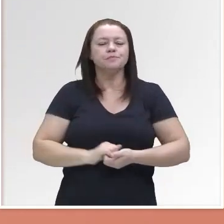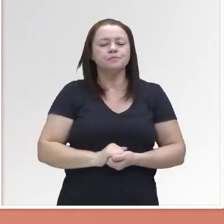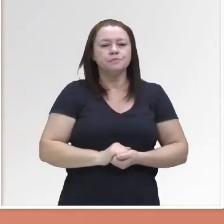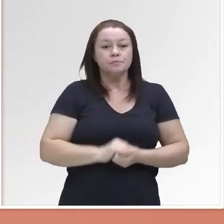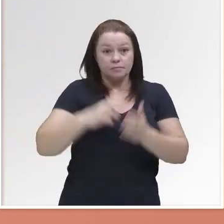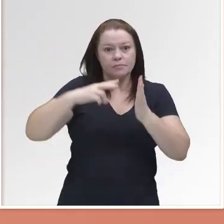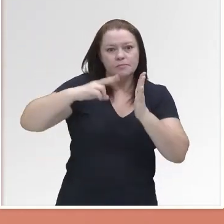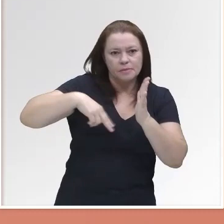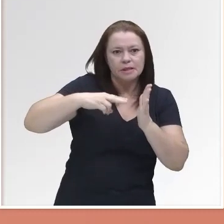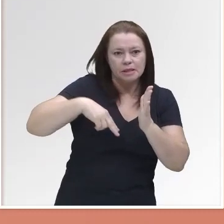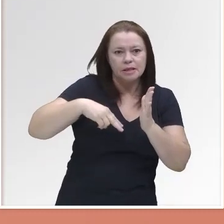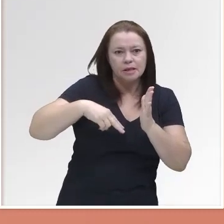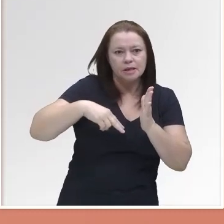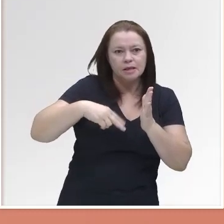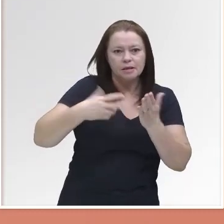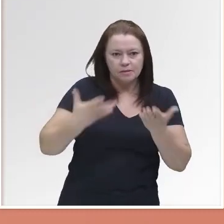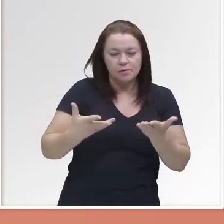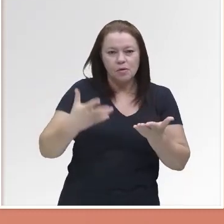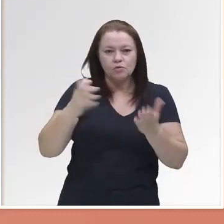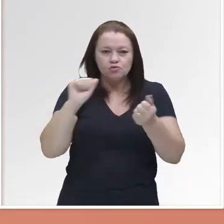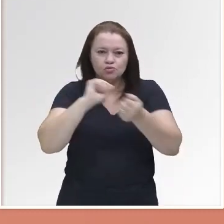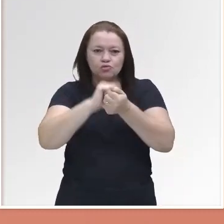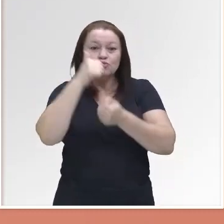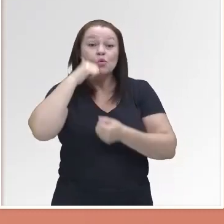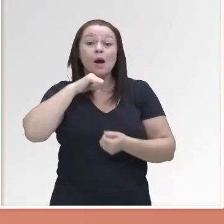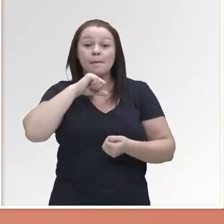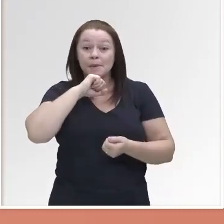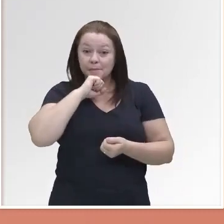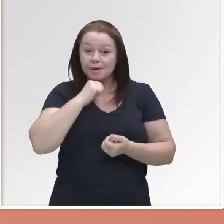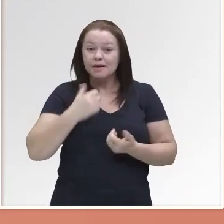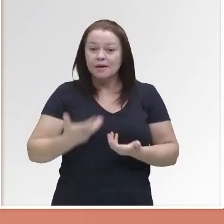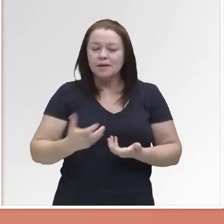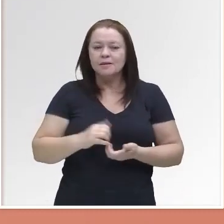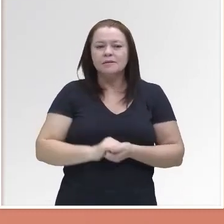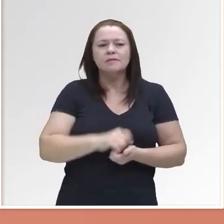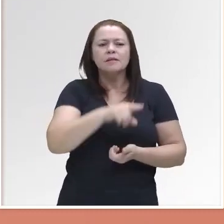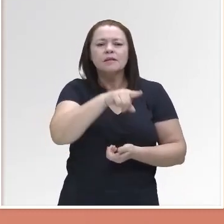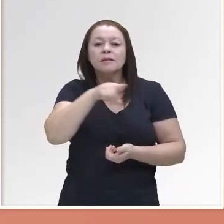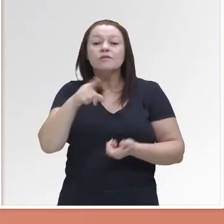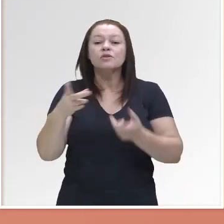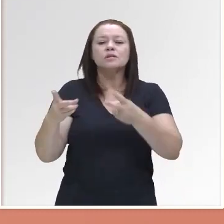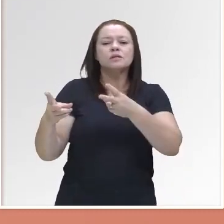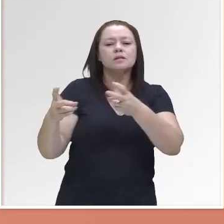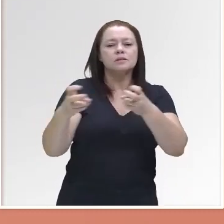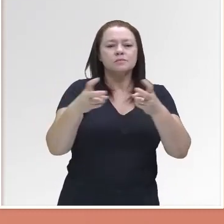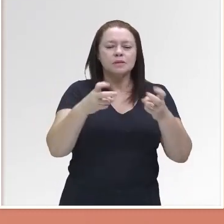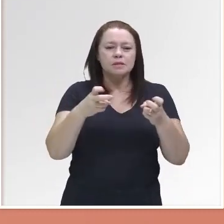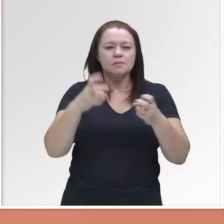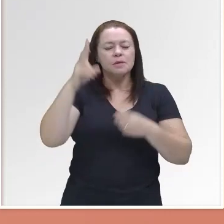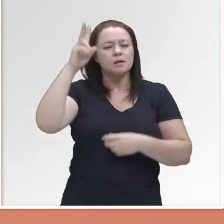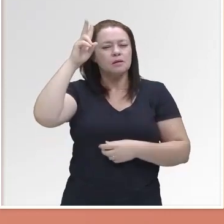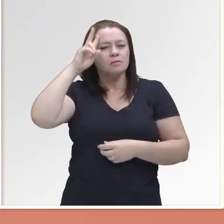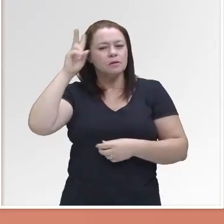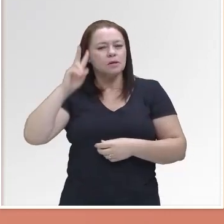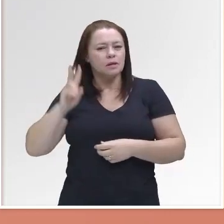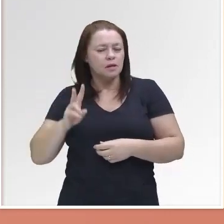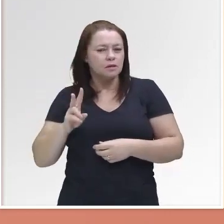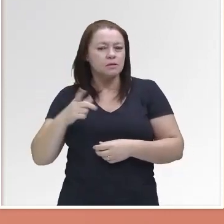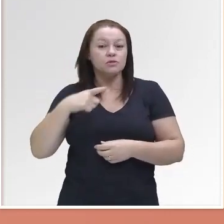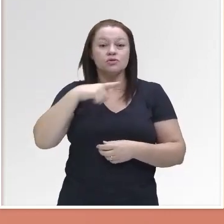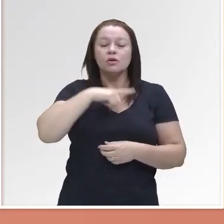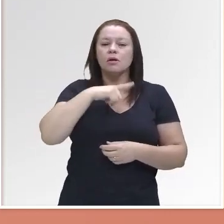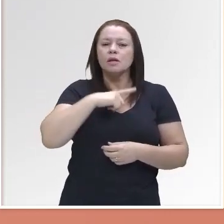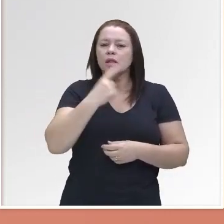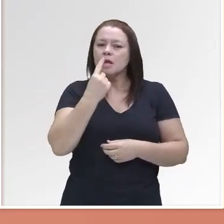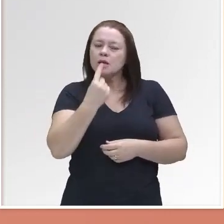Leram aí com a mamãe? Vocês perceberam que nos contos de fada sempre tem um vilão,